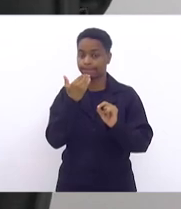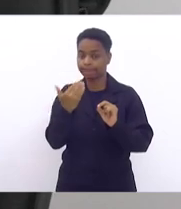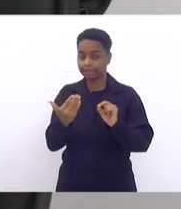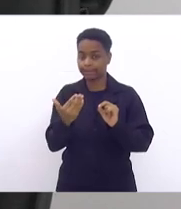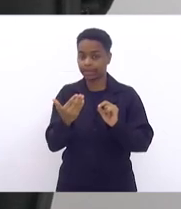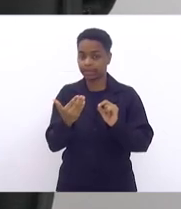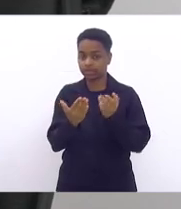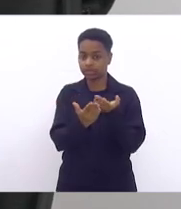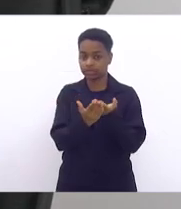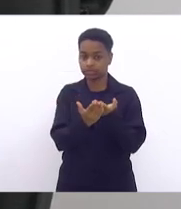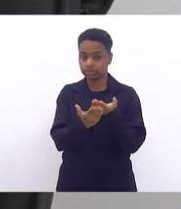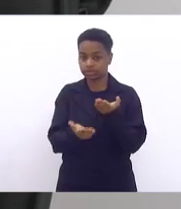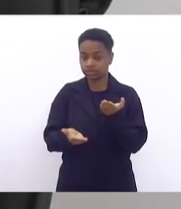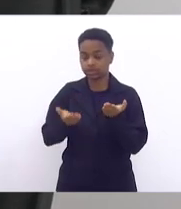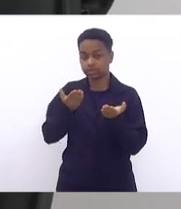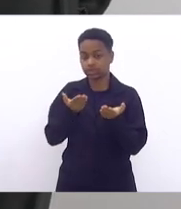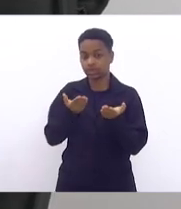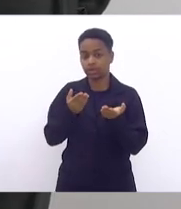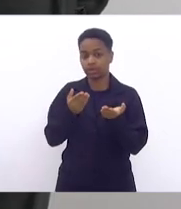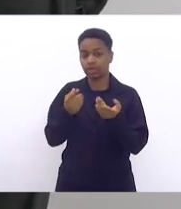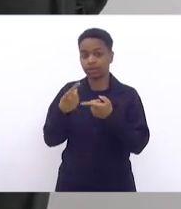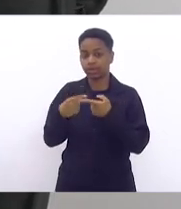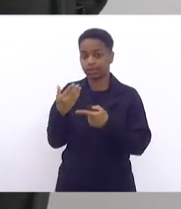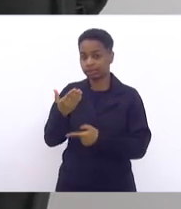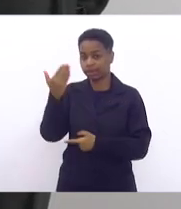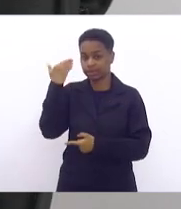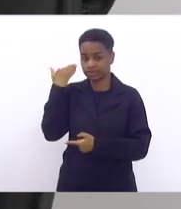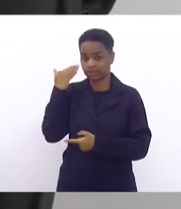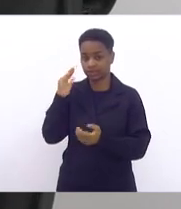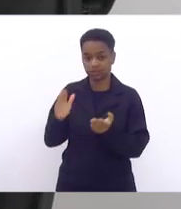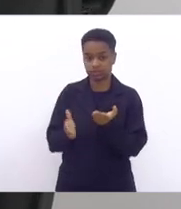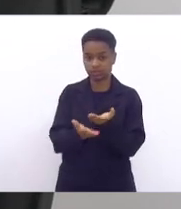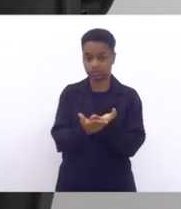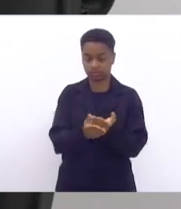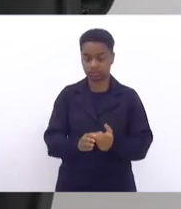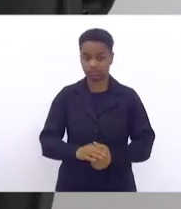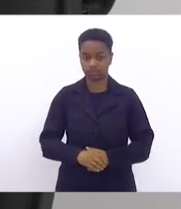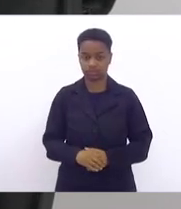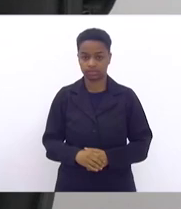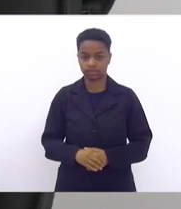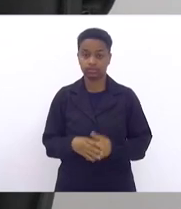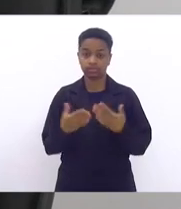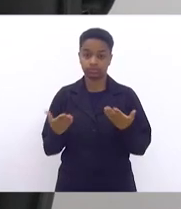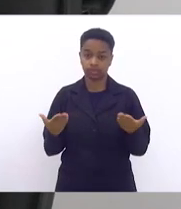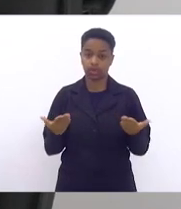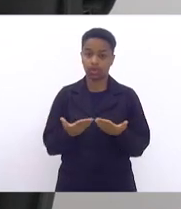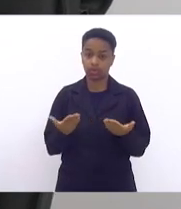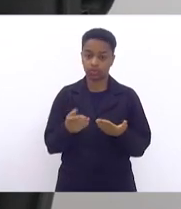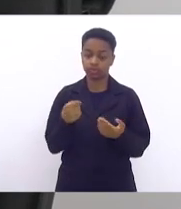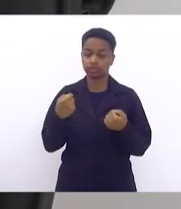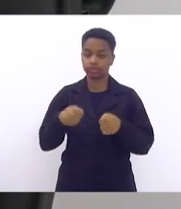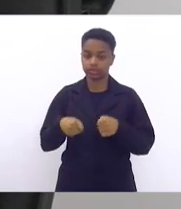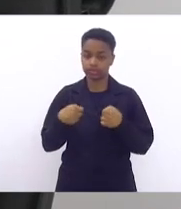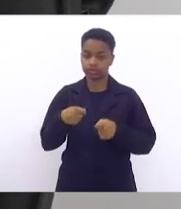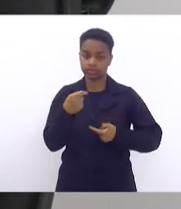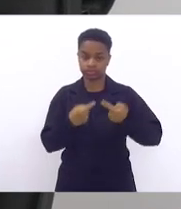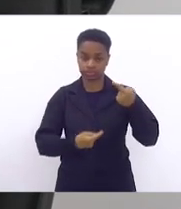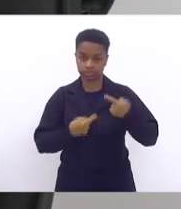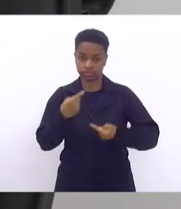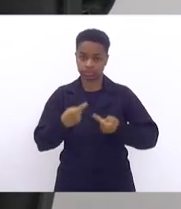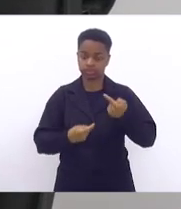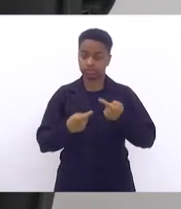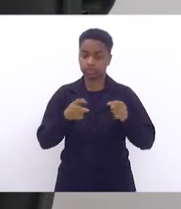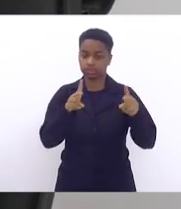o desarquivamento de um processo que lá atrás tinha sido anexado. Então, a gente precisa enfrentar uma matéria processual